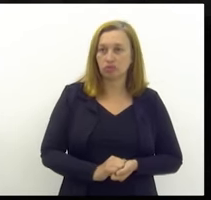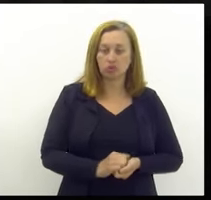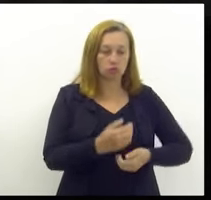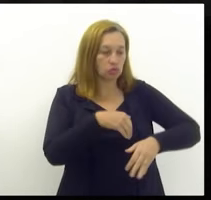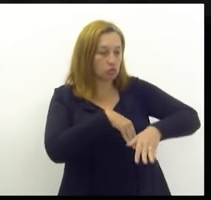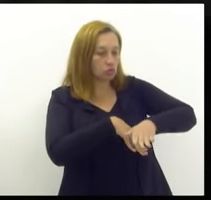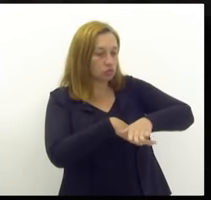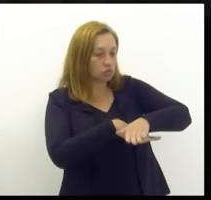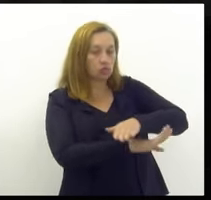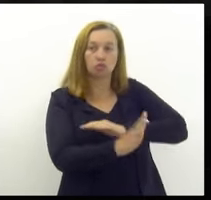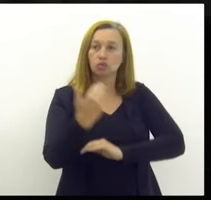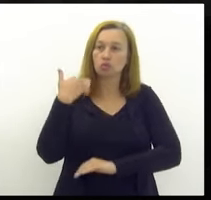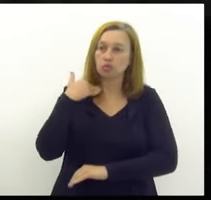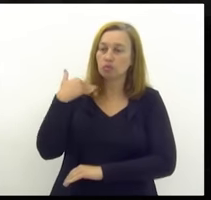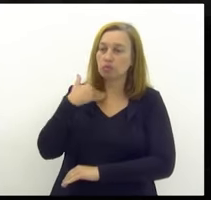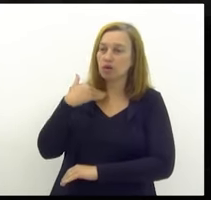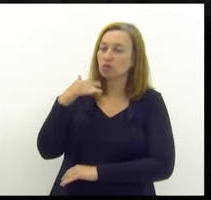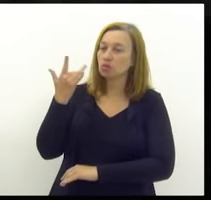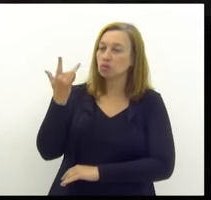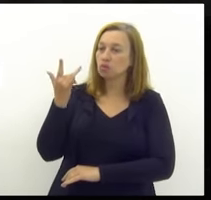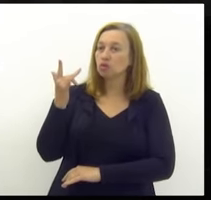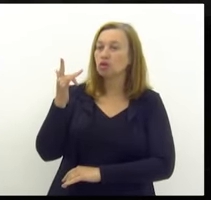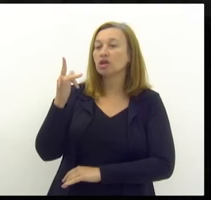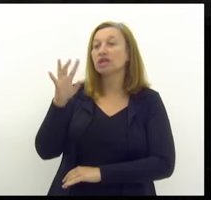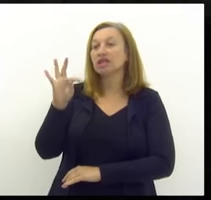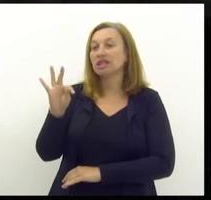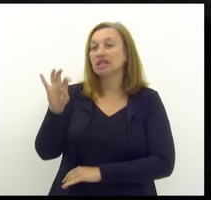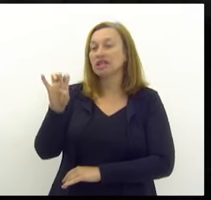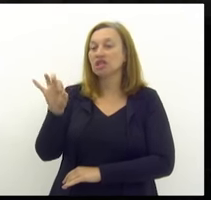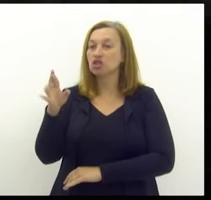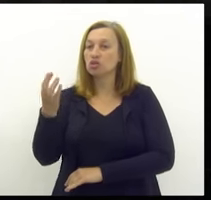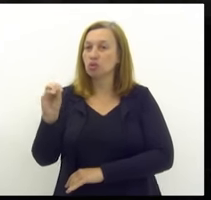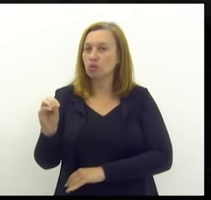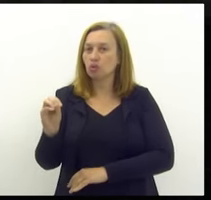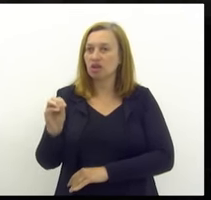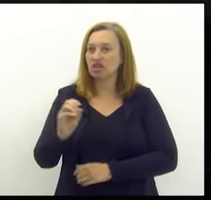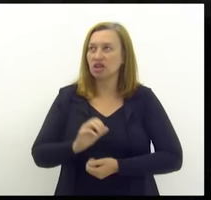tesouro porque remanejamento de